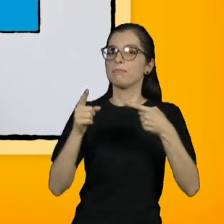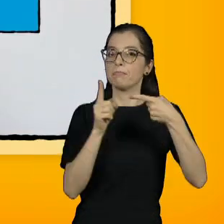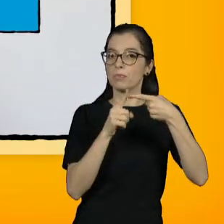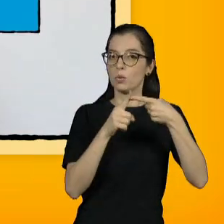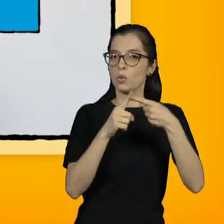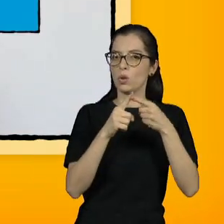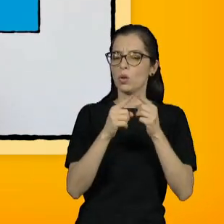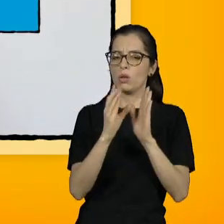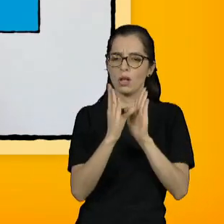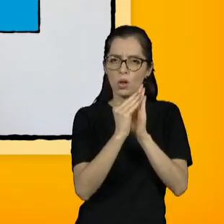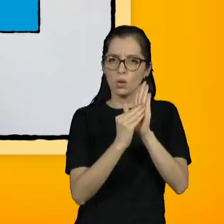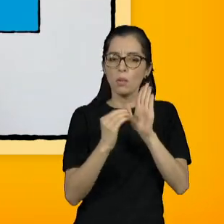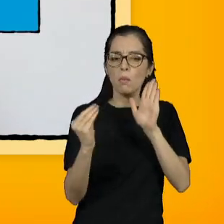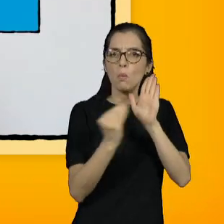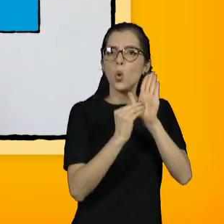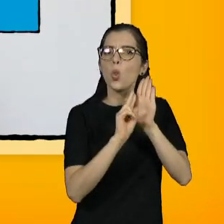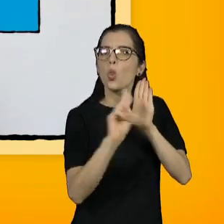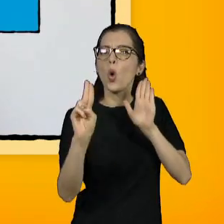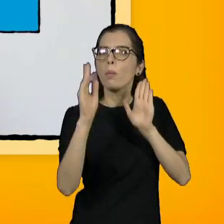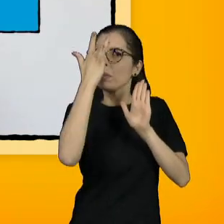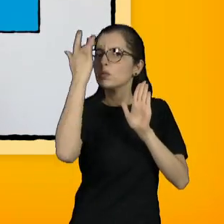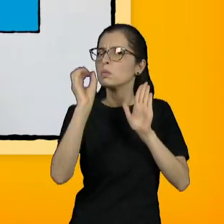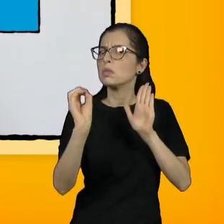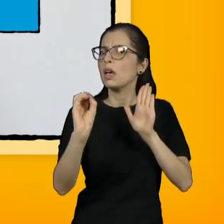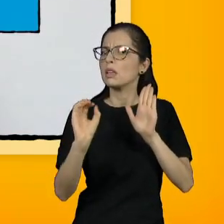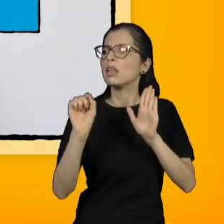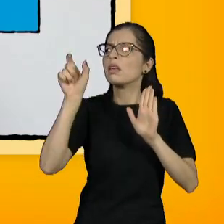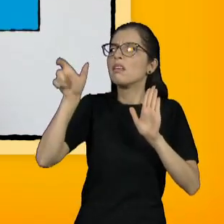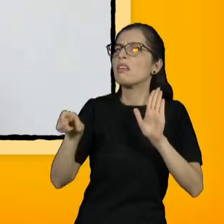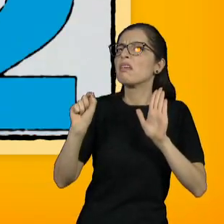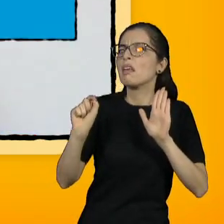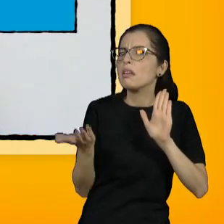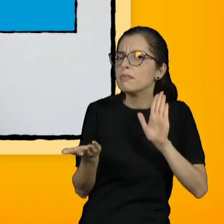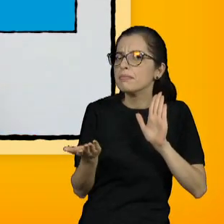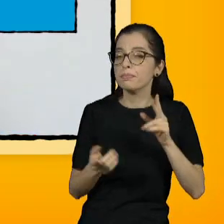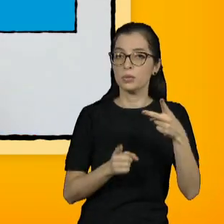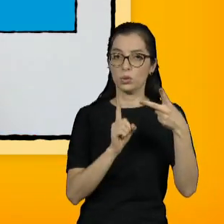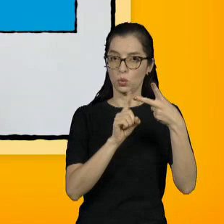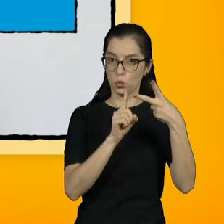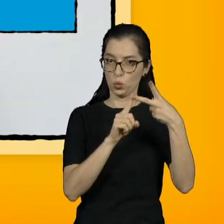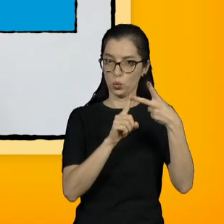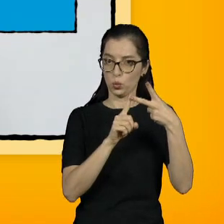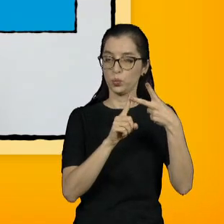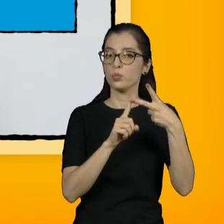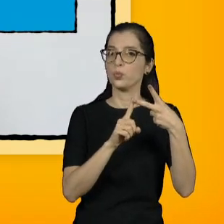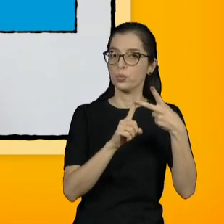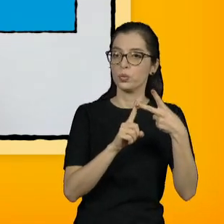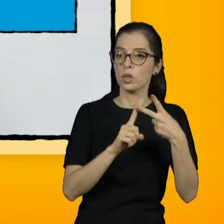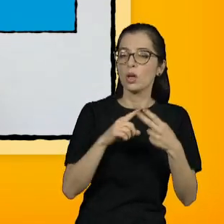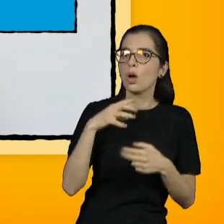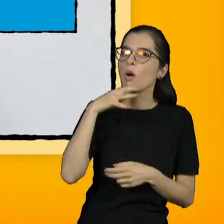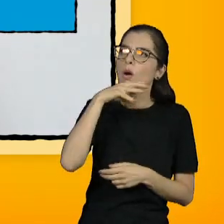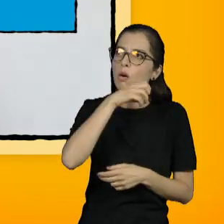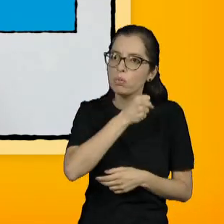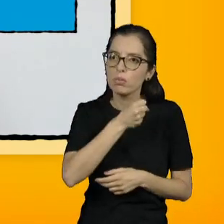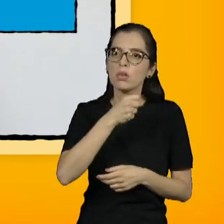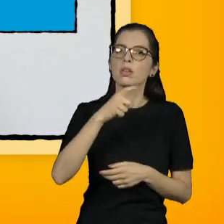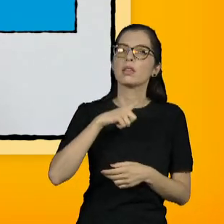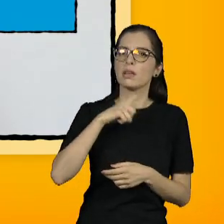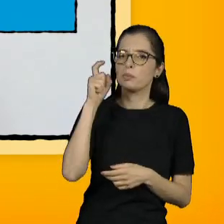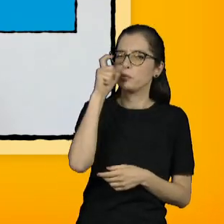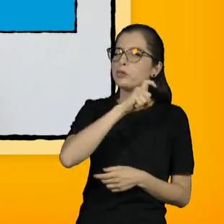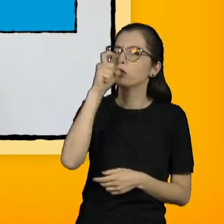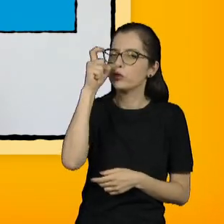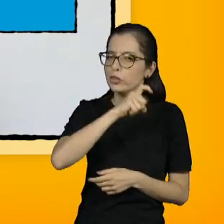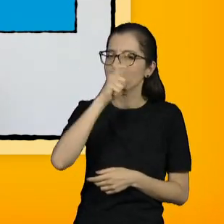assinado, porque a pessoa não quer se envolver diretamente com aquilo que está escrito. Número 2, obviamente contém algum tipo de mentira, algum fato que